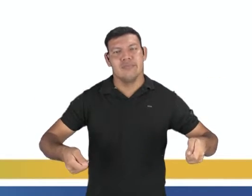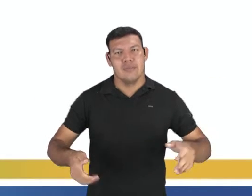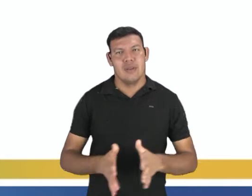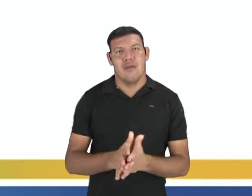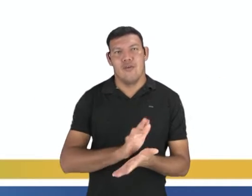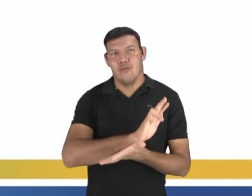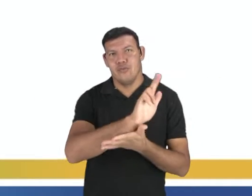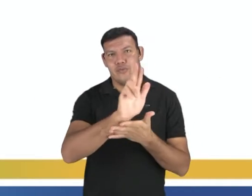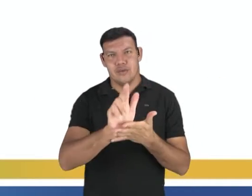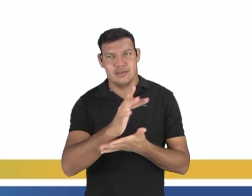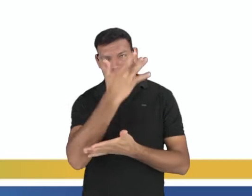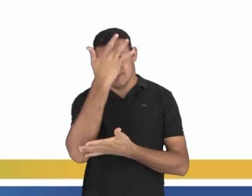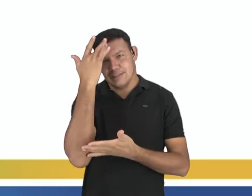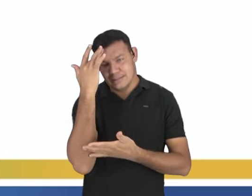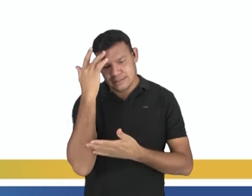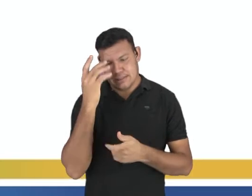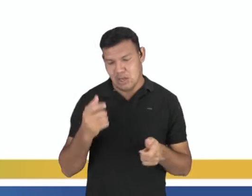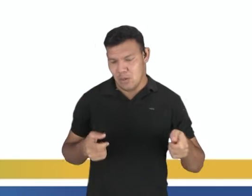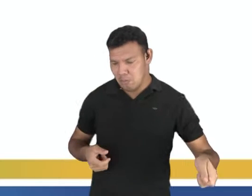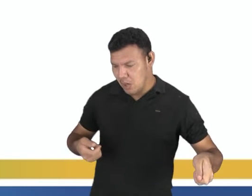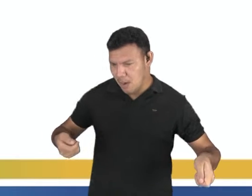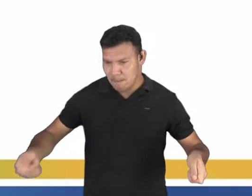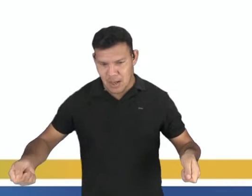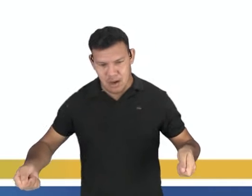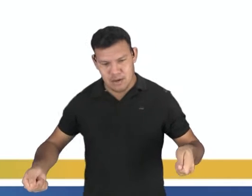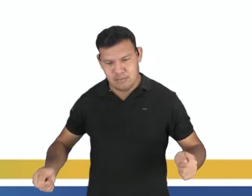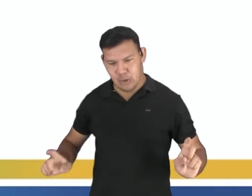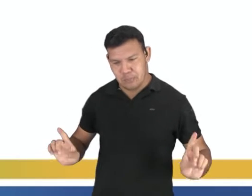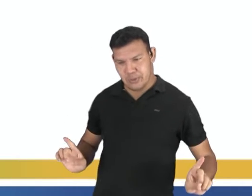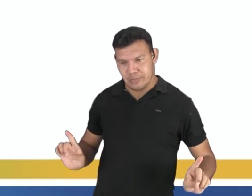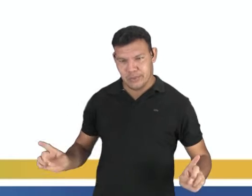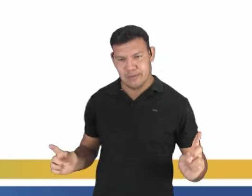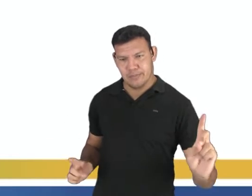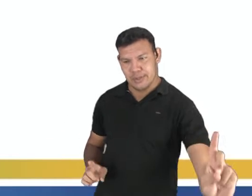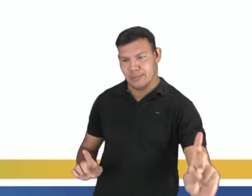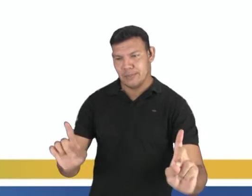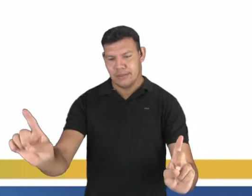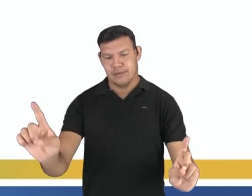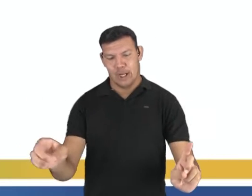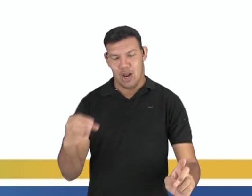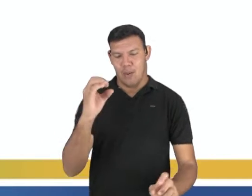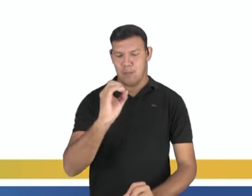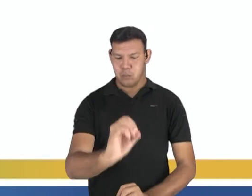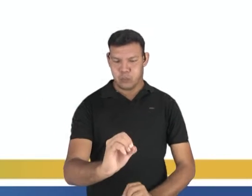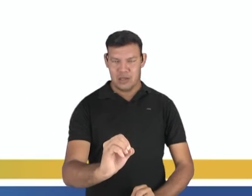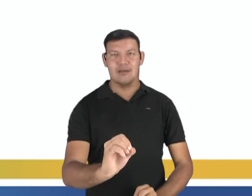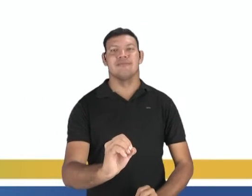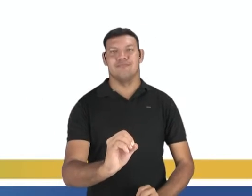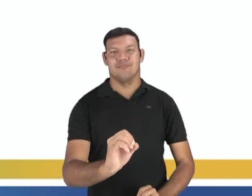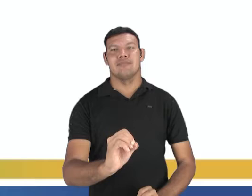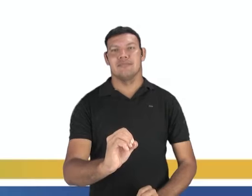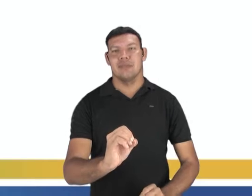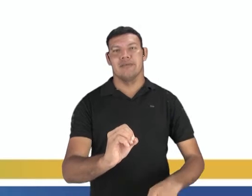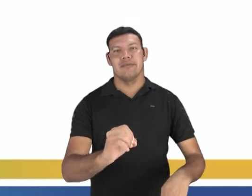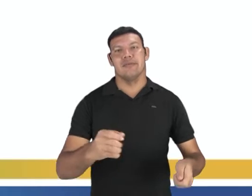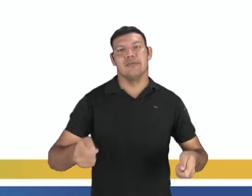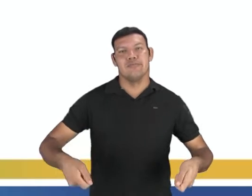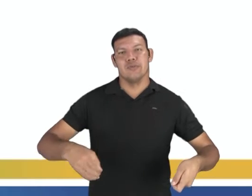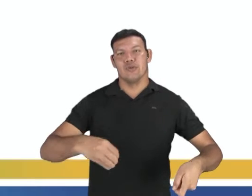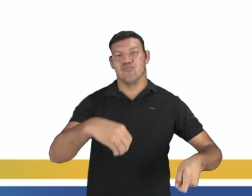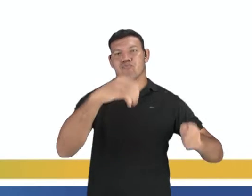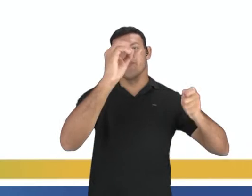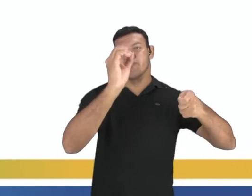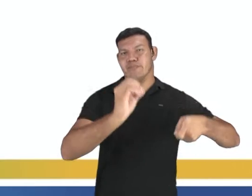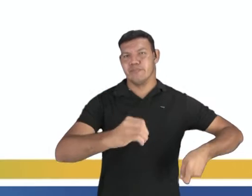várias pessoas, cada um segurando uma ponta do lençol, os extremos, o meio, coloca uma bola ali em cima desse lençol. E